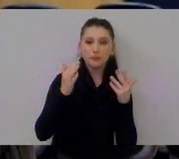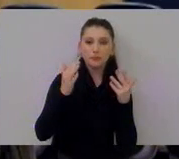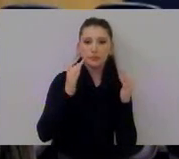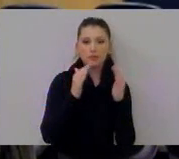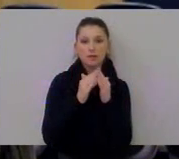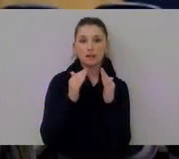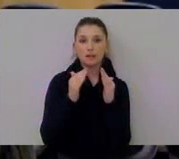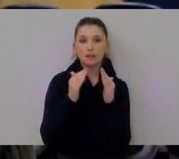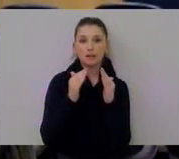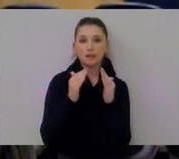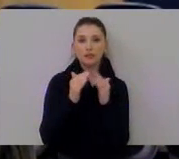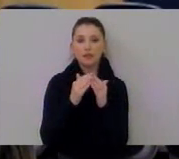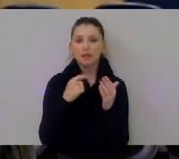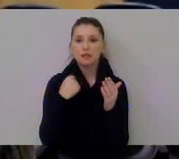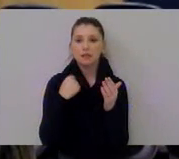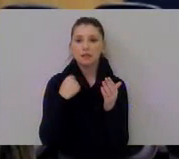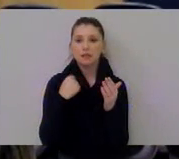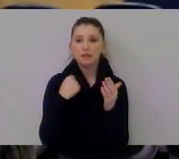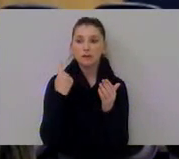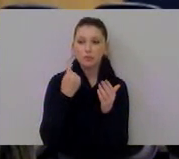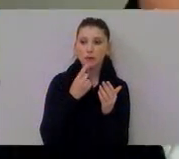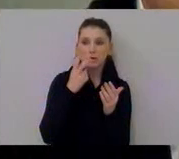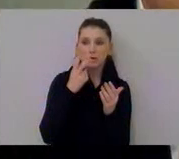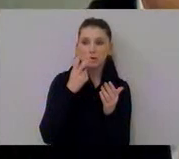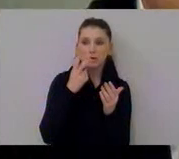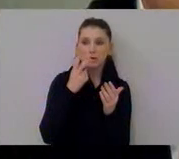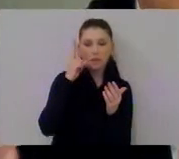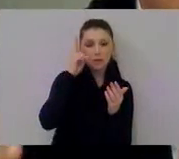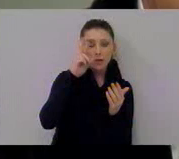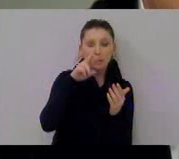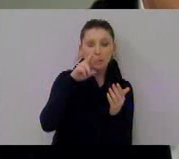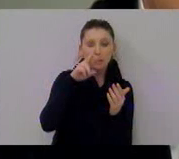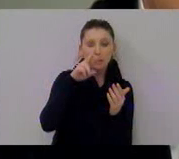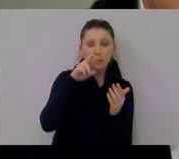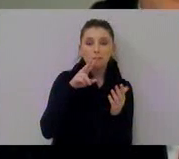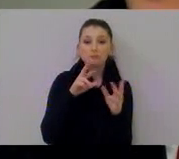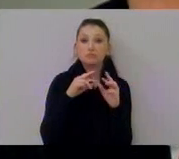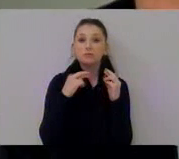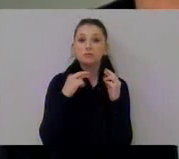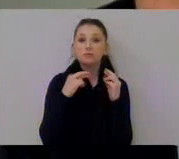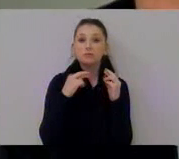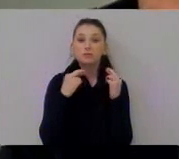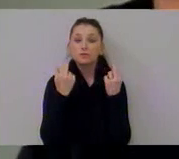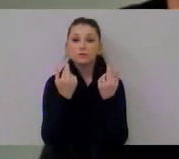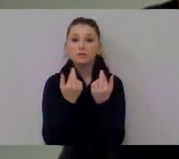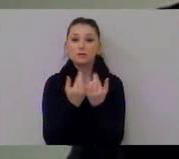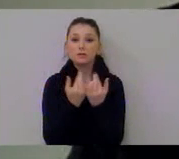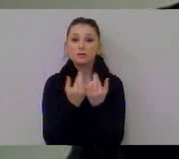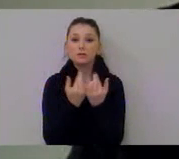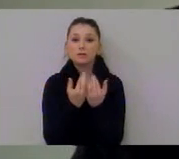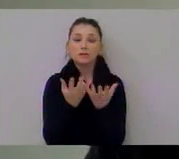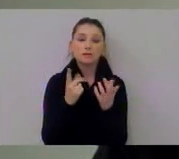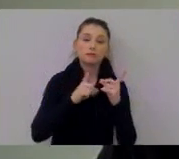presenciando a nossa sessão aqui, e também pela TV Alfa, está